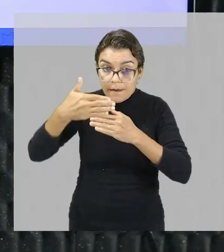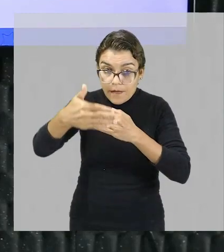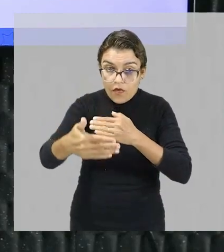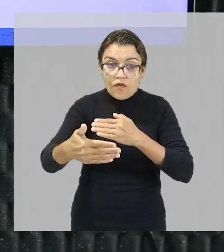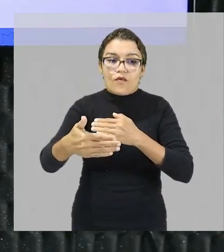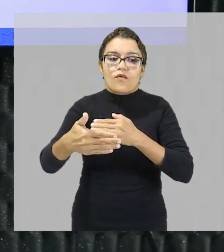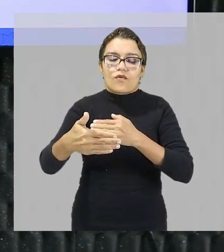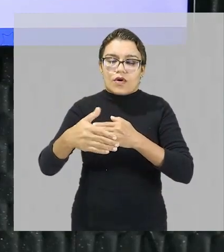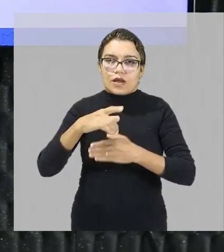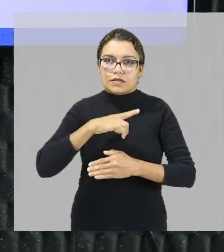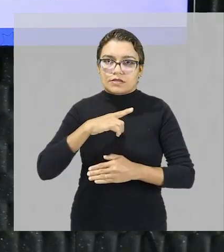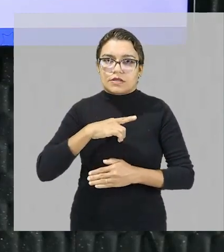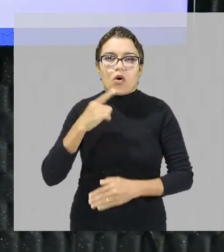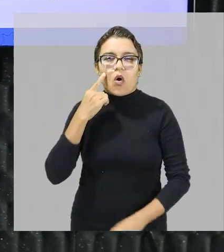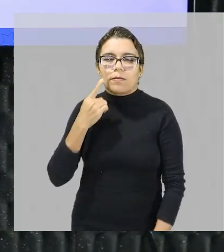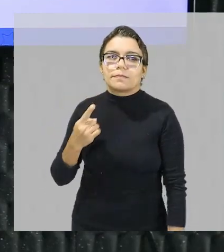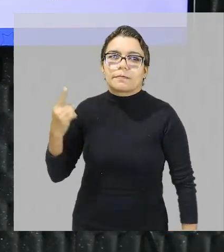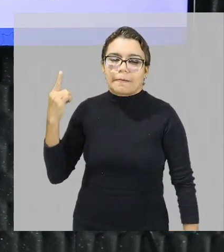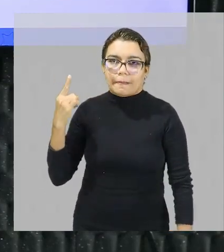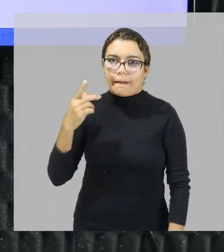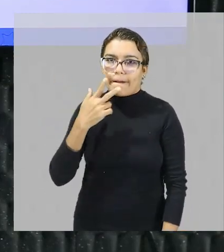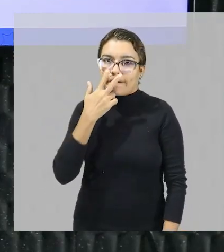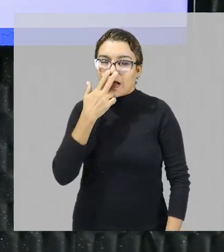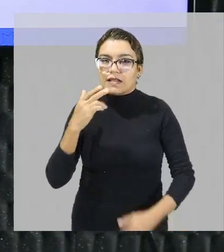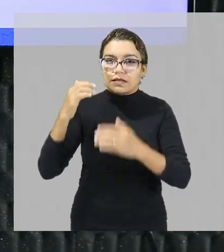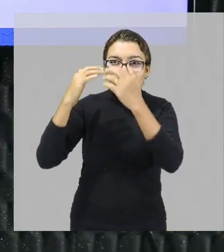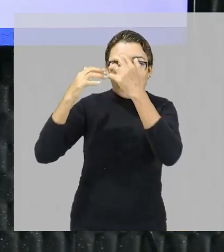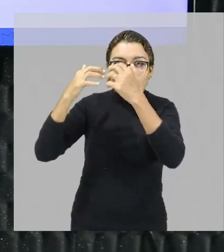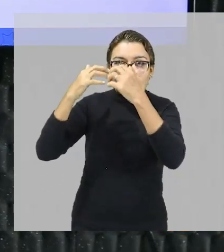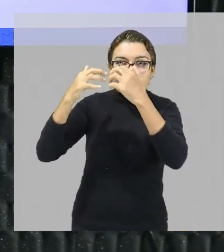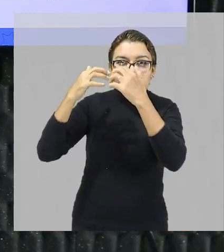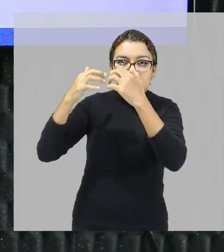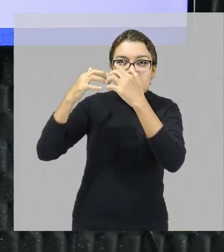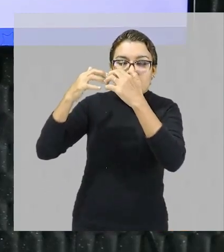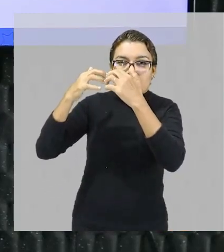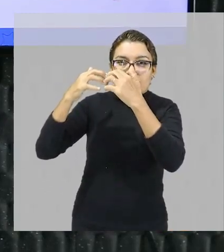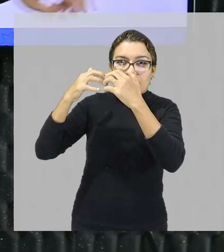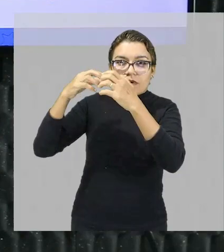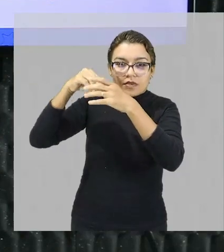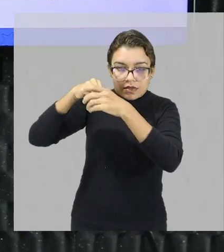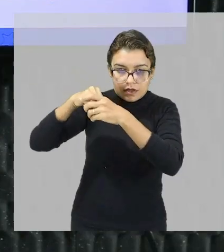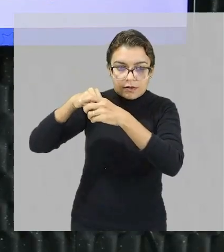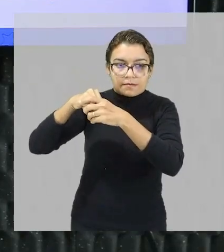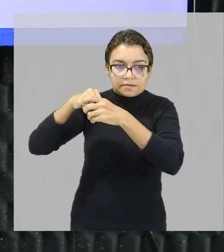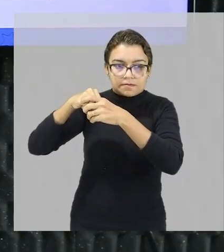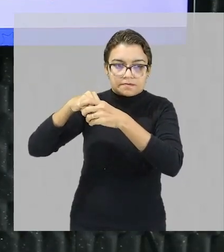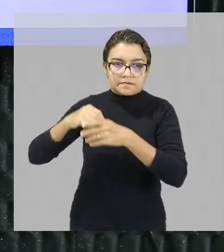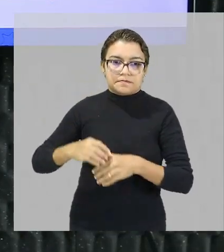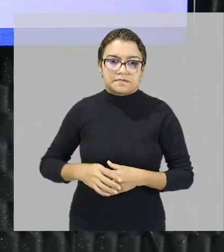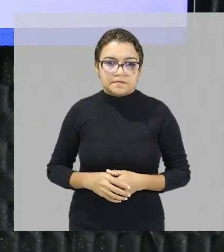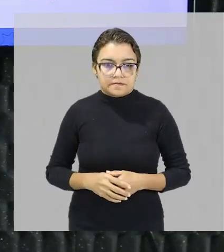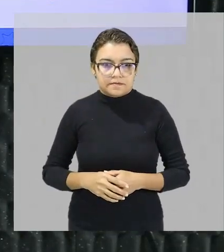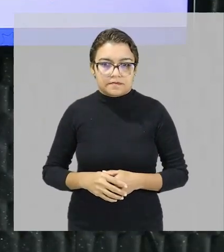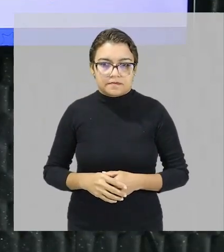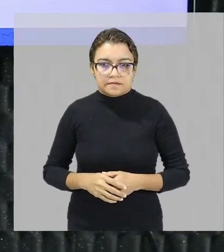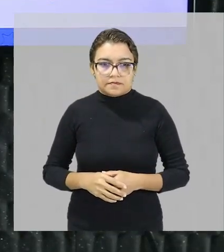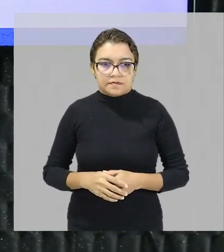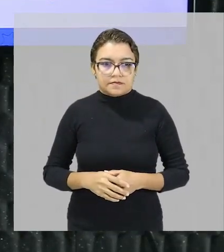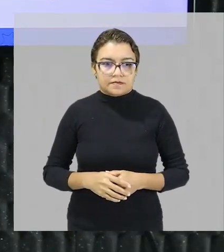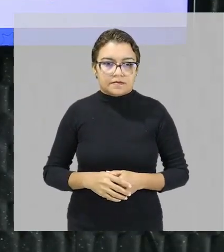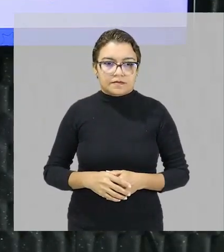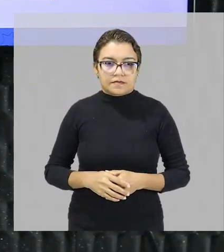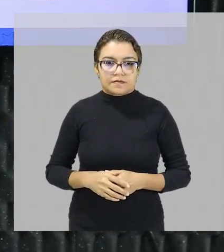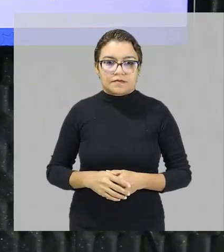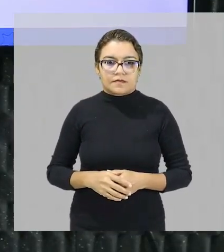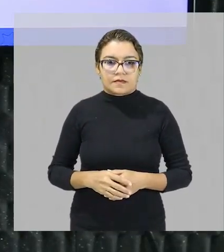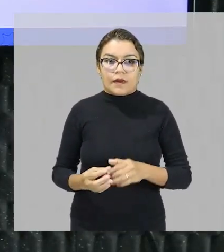hipófise, que é uma glândula que fica na base do cérebro, é chamado de adenohipófise, tá? Então, a